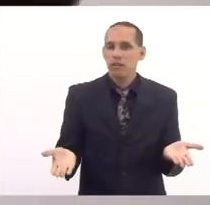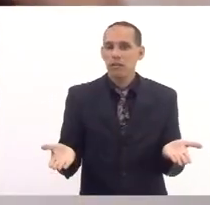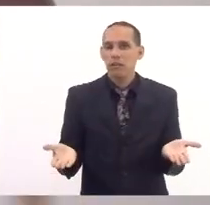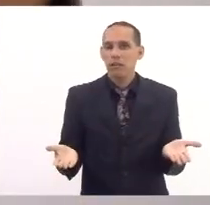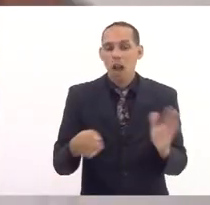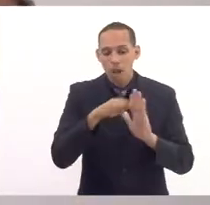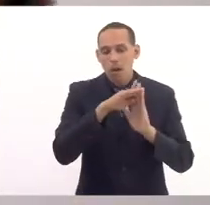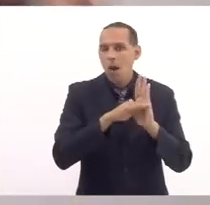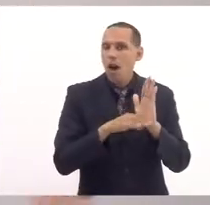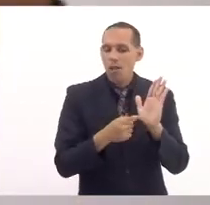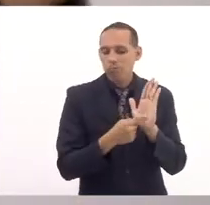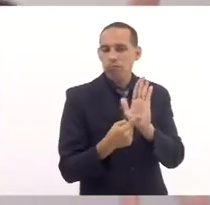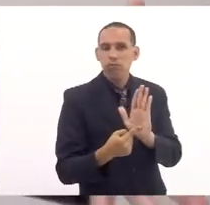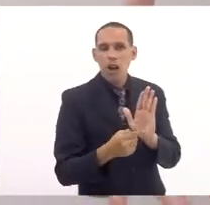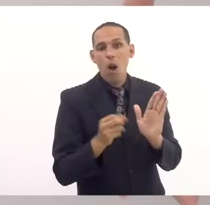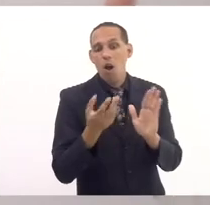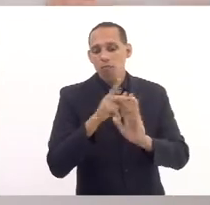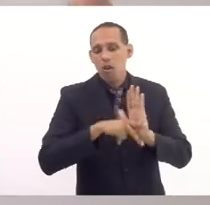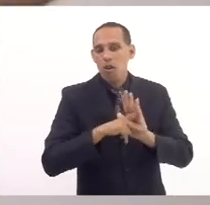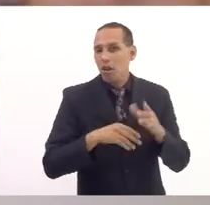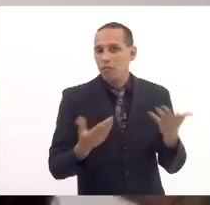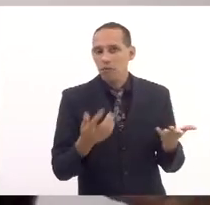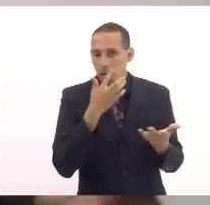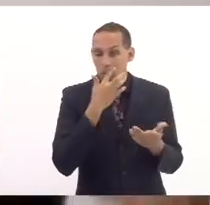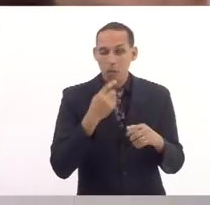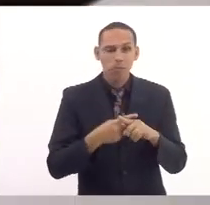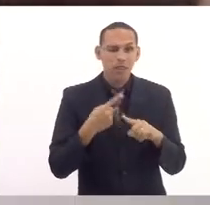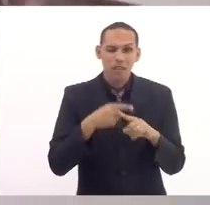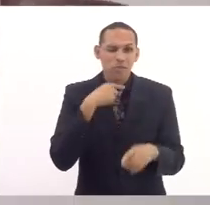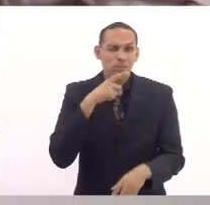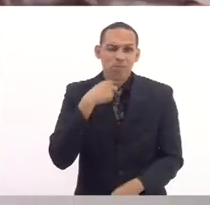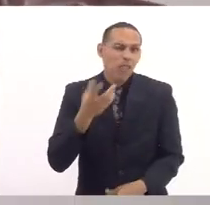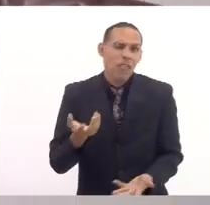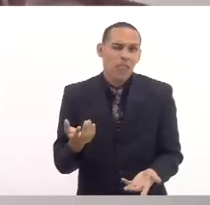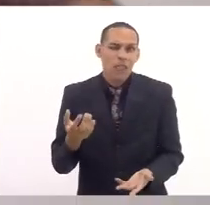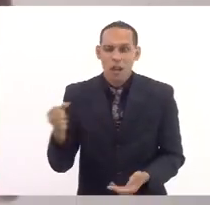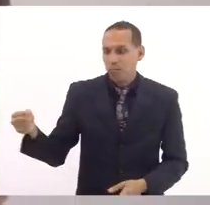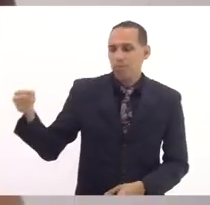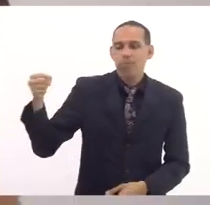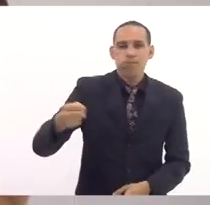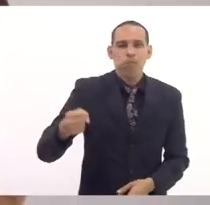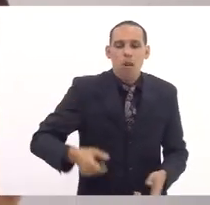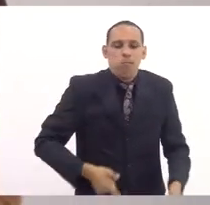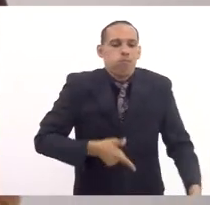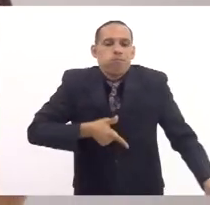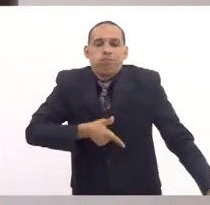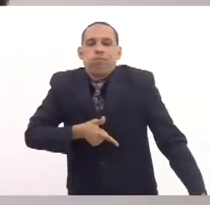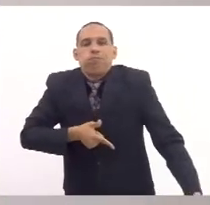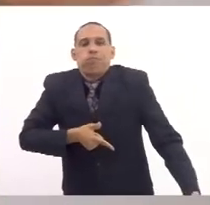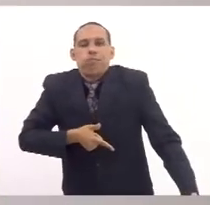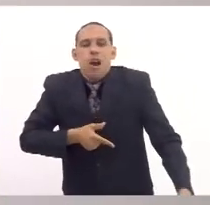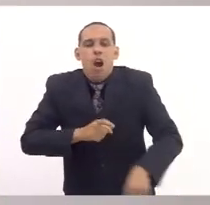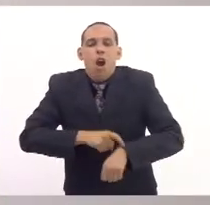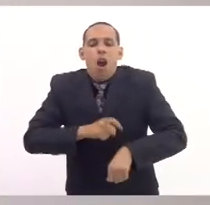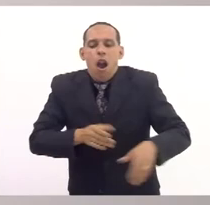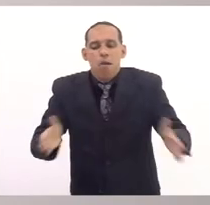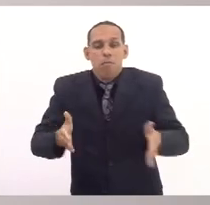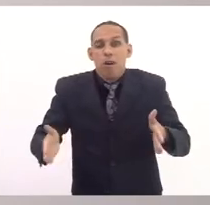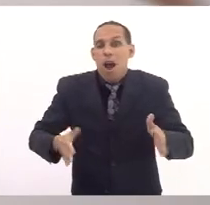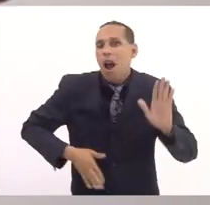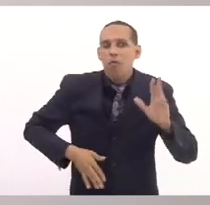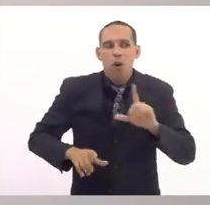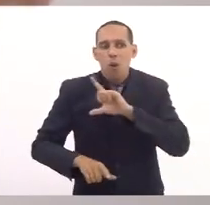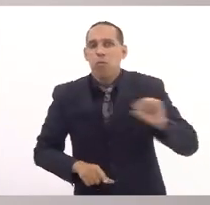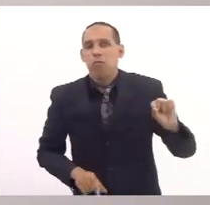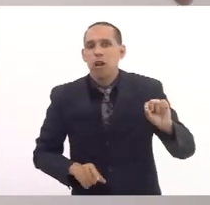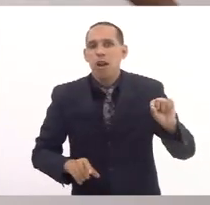ou qual o tipo de projeto que vai se dar. Porque não adianta botar só o cara com fuzil em determinado horário, vagabundo sai.